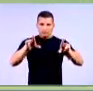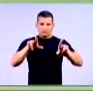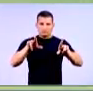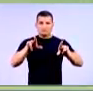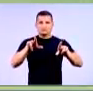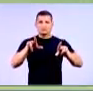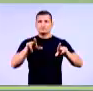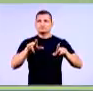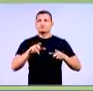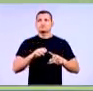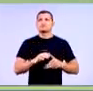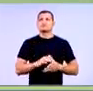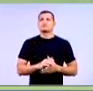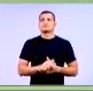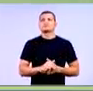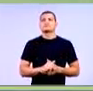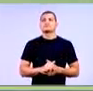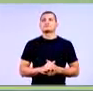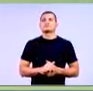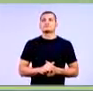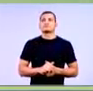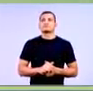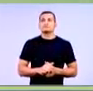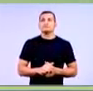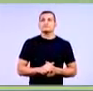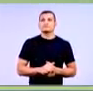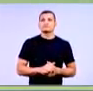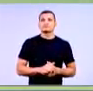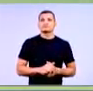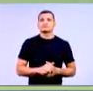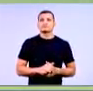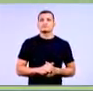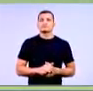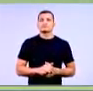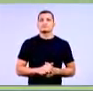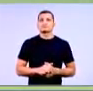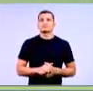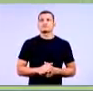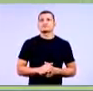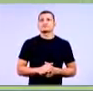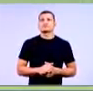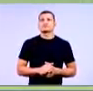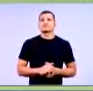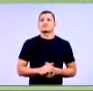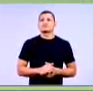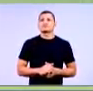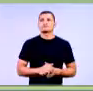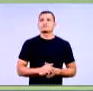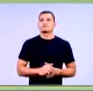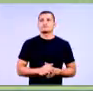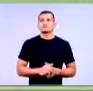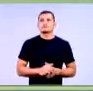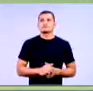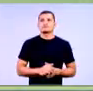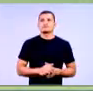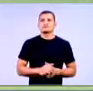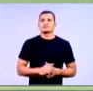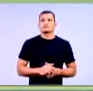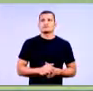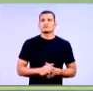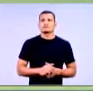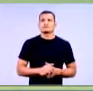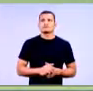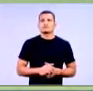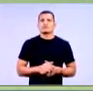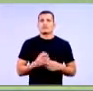e o diagrama de classe, que descreve o funcionamento interno das classes. O segundo item fala,